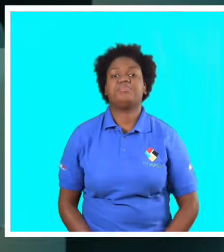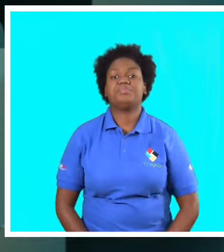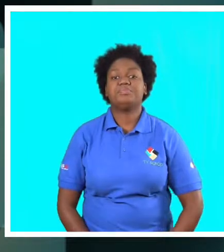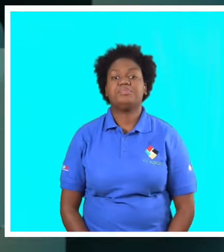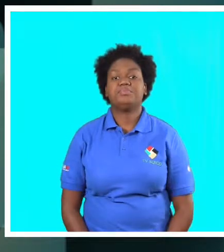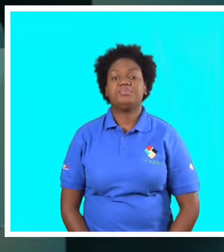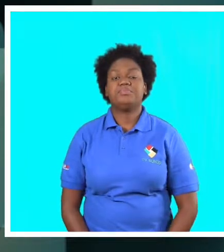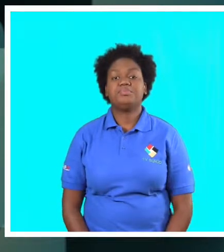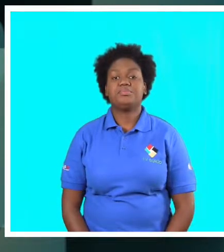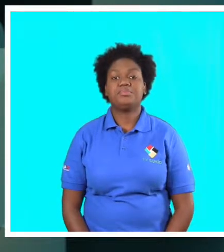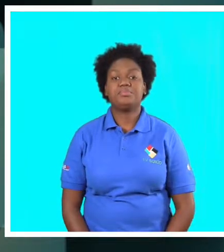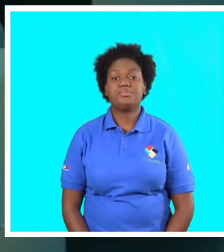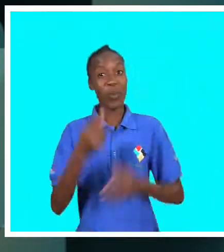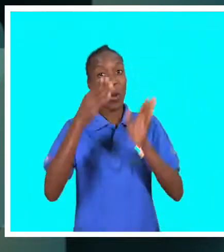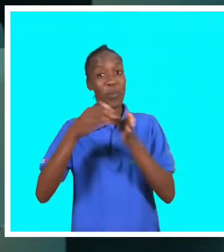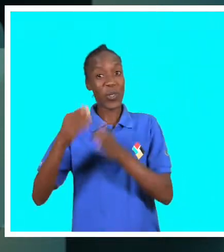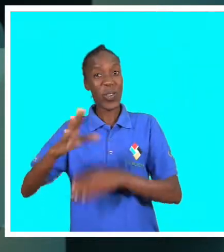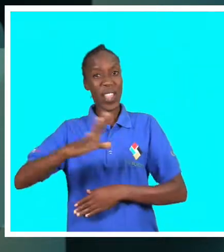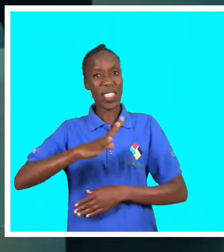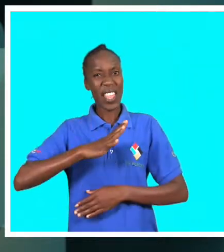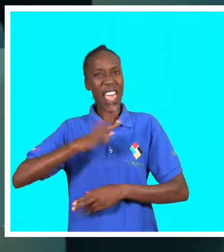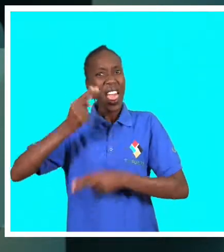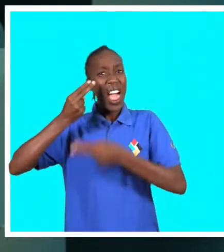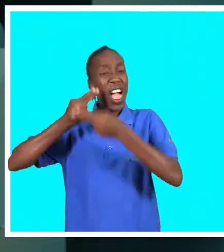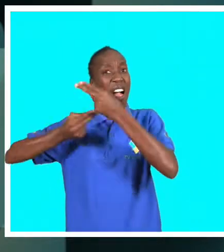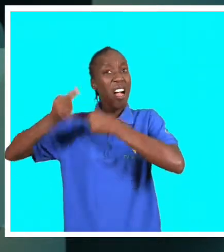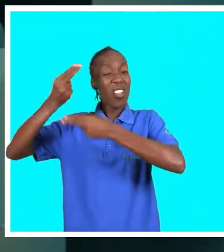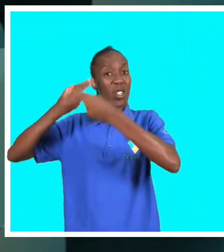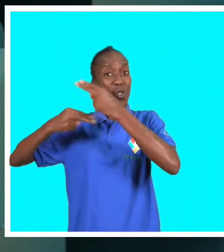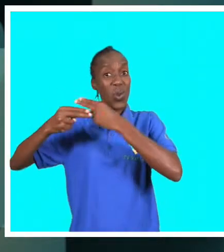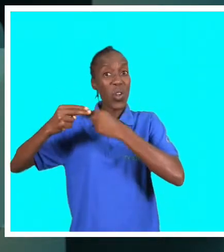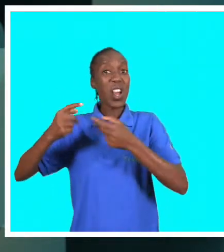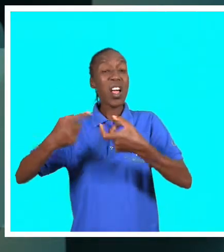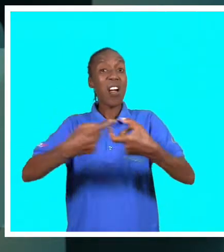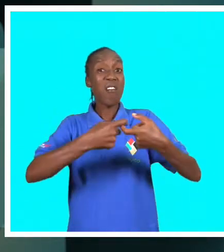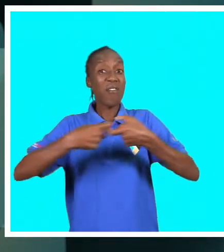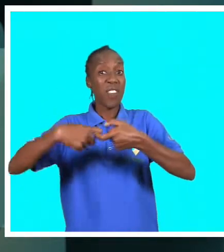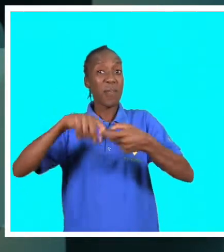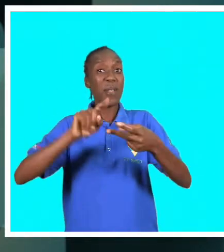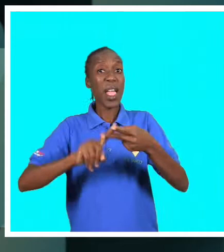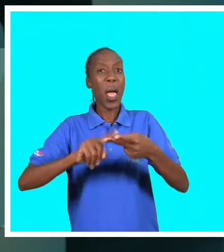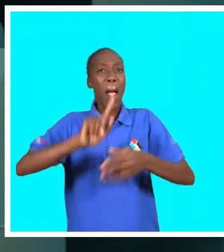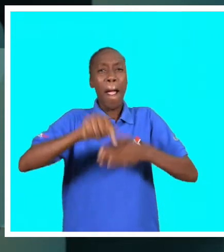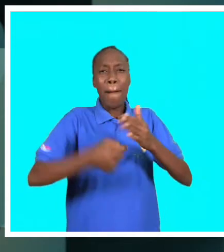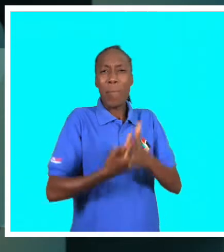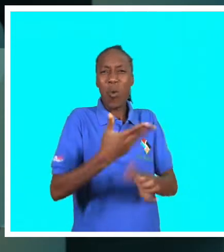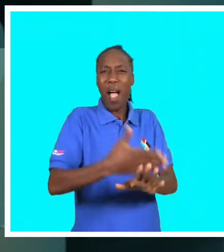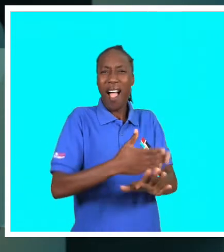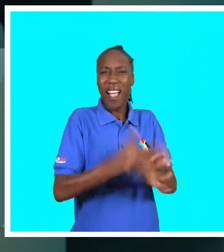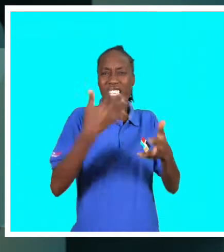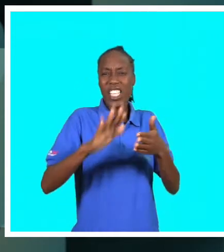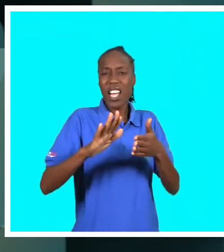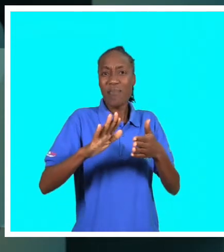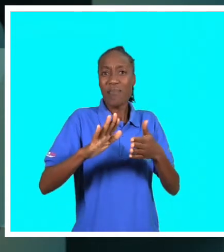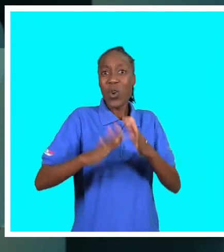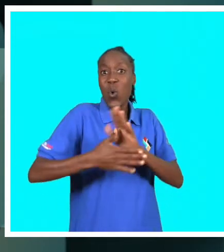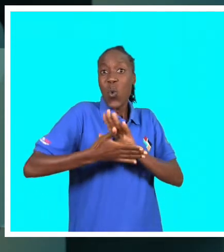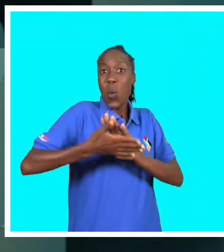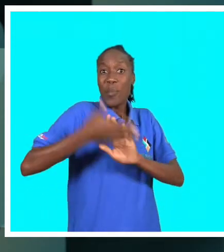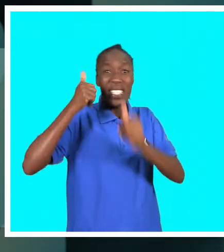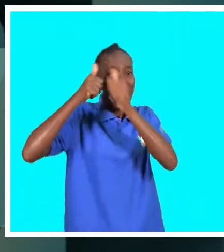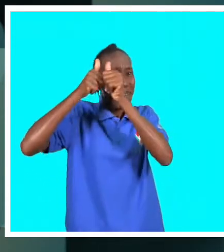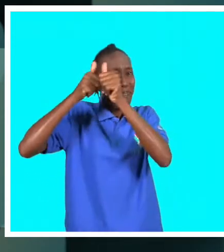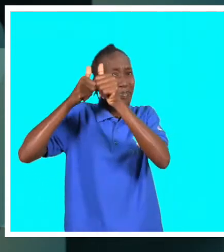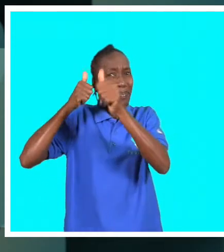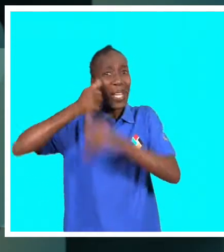consumo de drogas. Se uma pessoa tem uma história familiar, um risco genético de